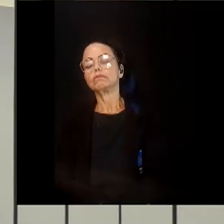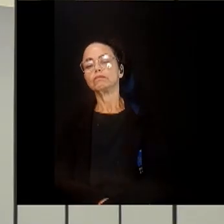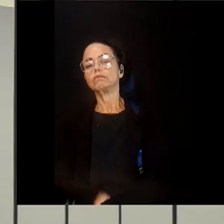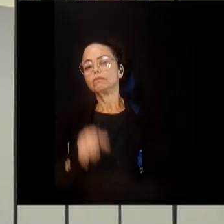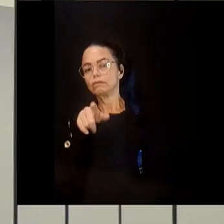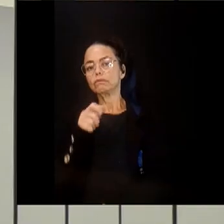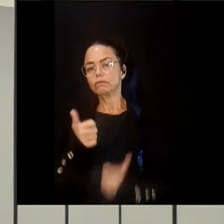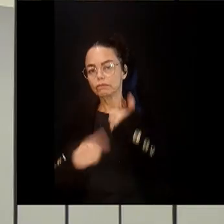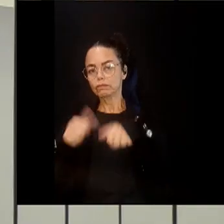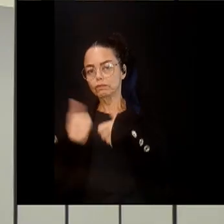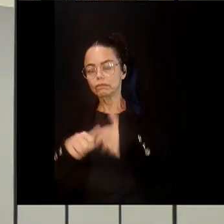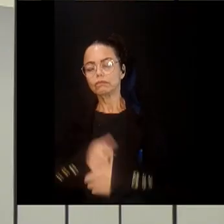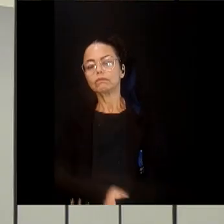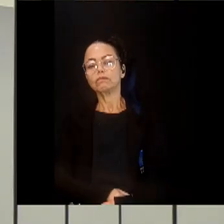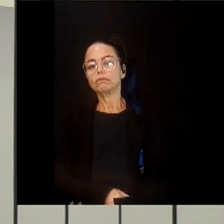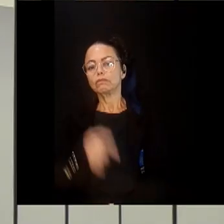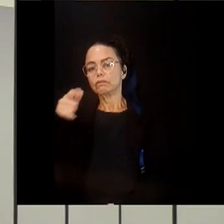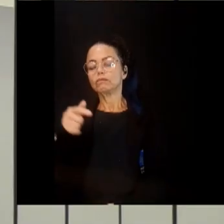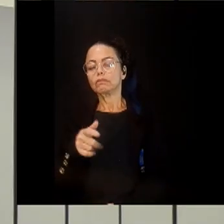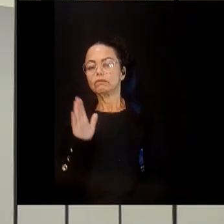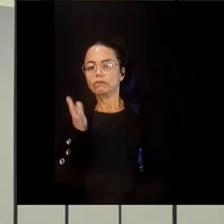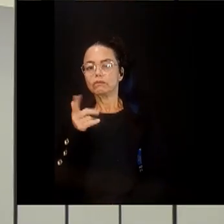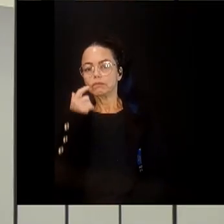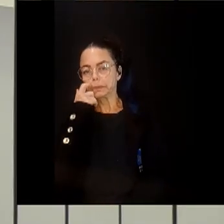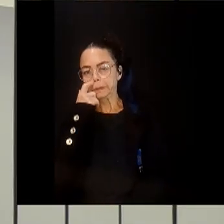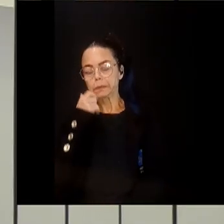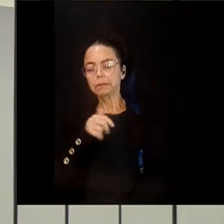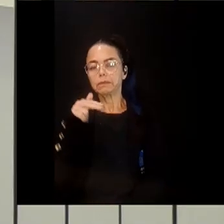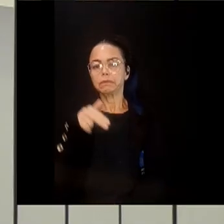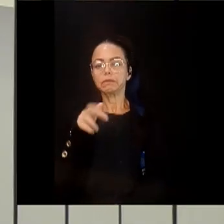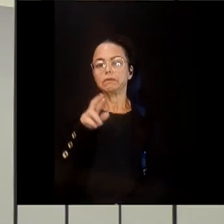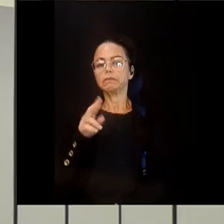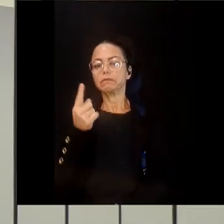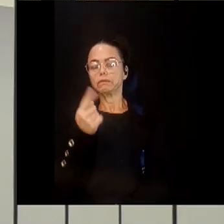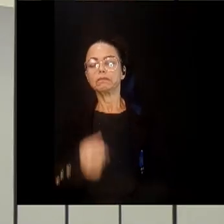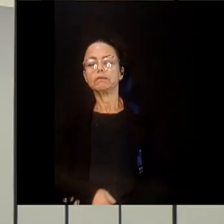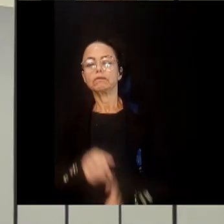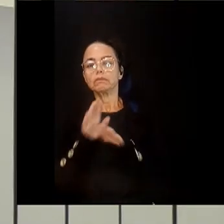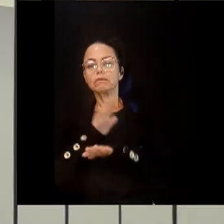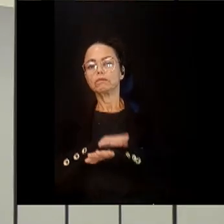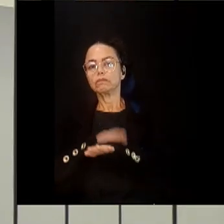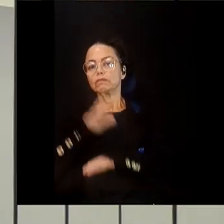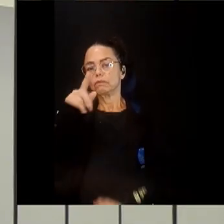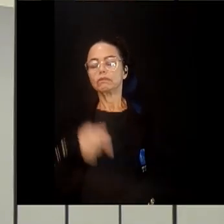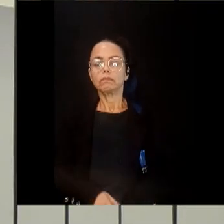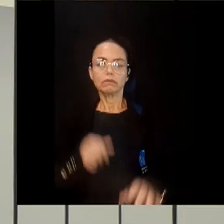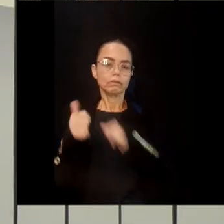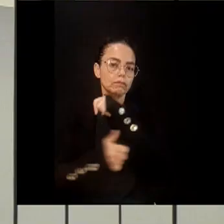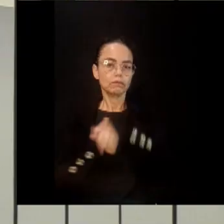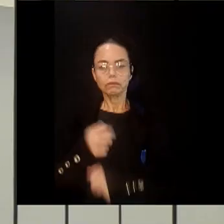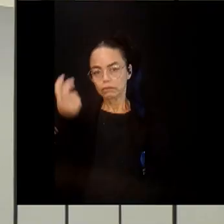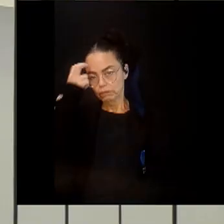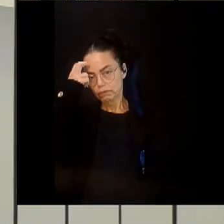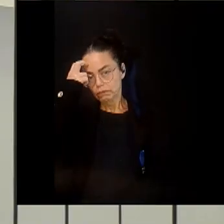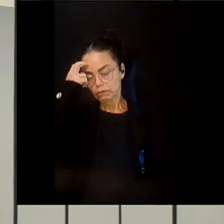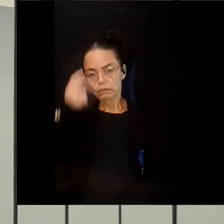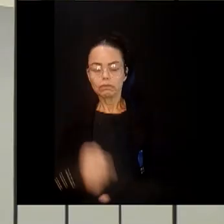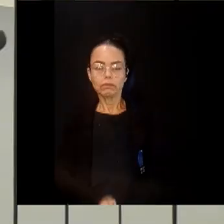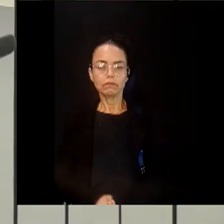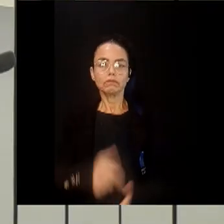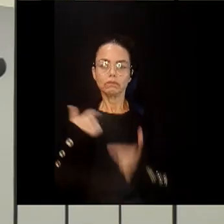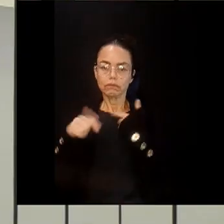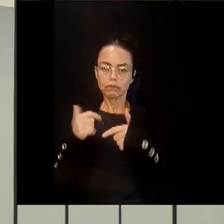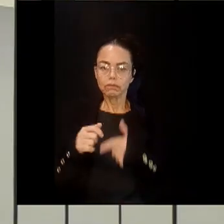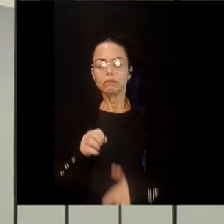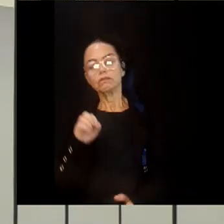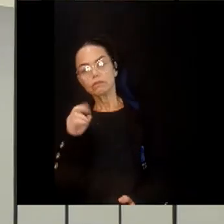avaliação, essa atualização da NR1 representa mudança de cultura nas relações de trabalho, ou ainda